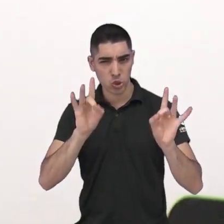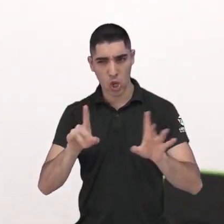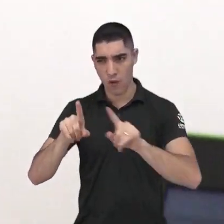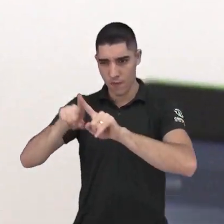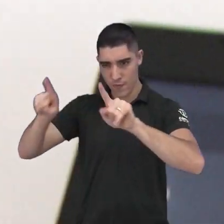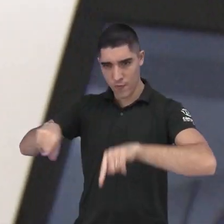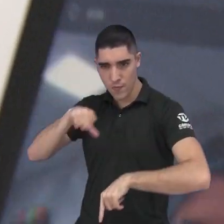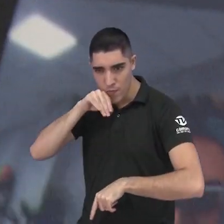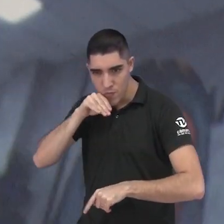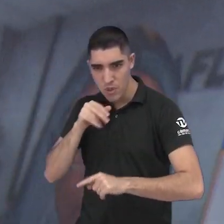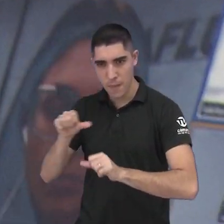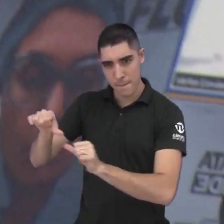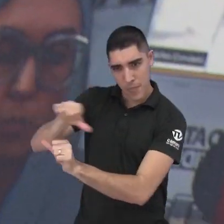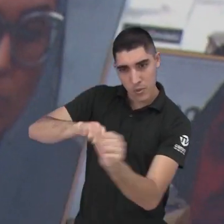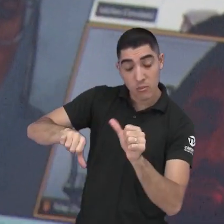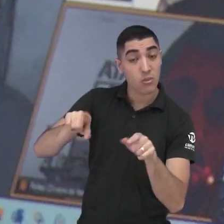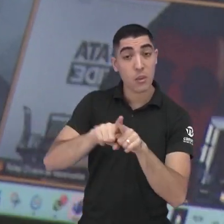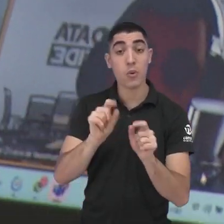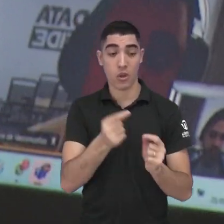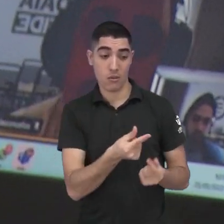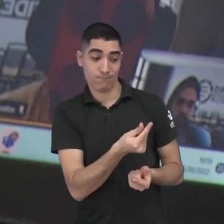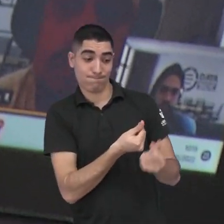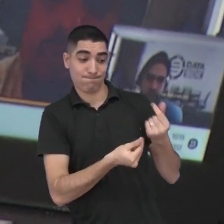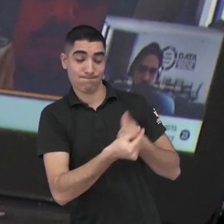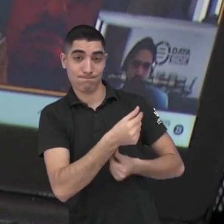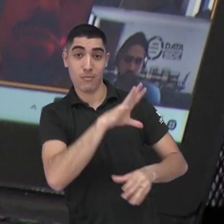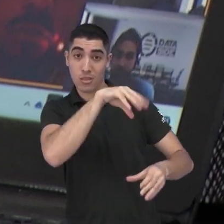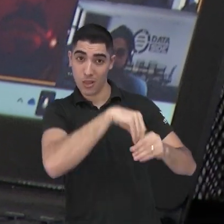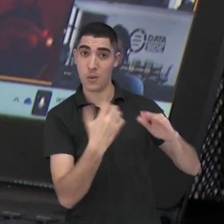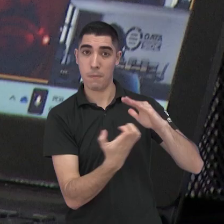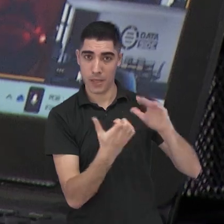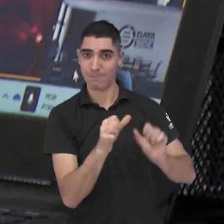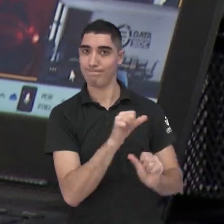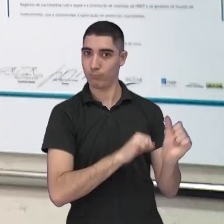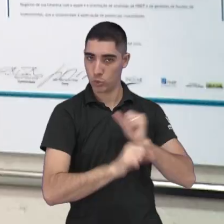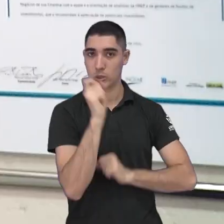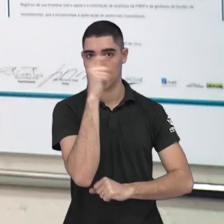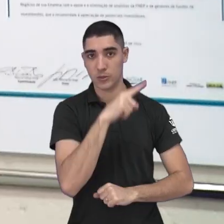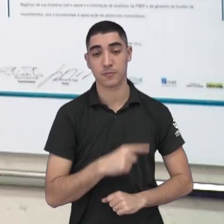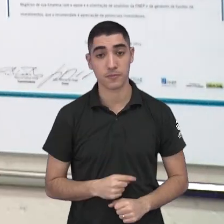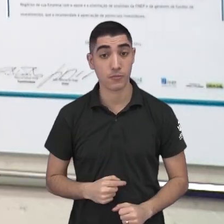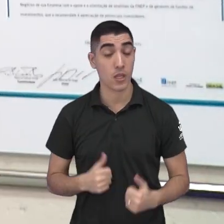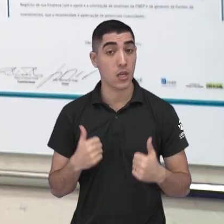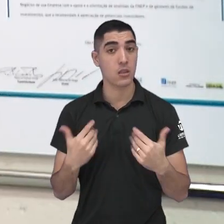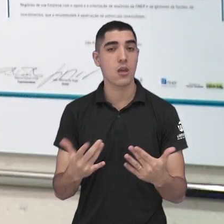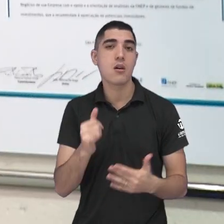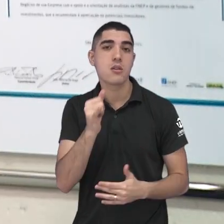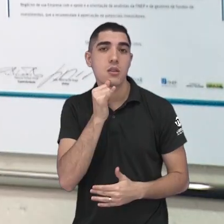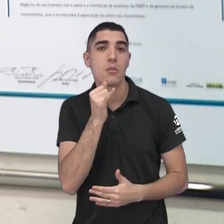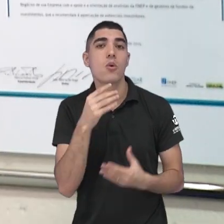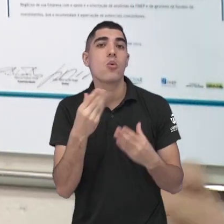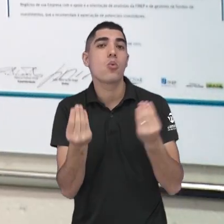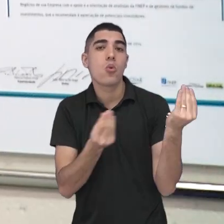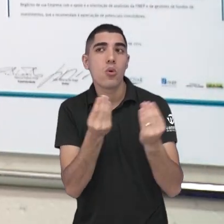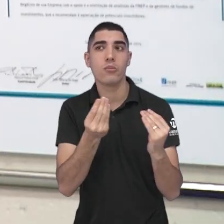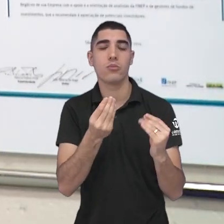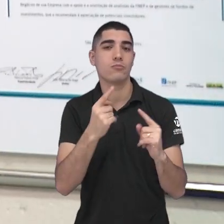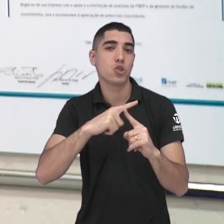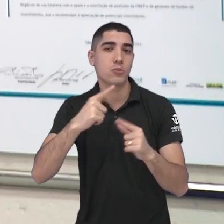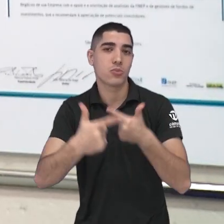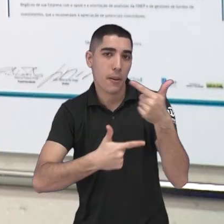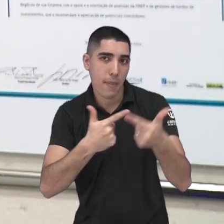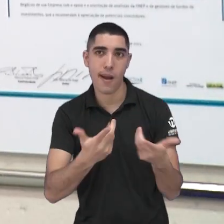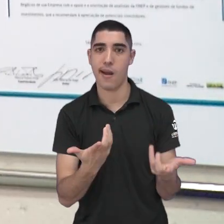não só o quadro de funcionários, mas também as finanças das empresas. Os estímulos eles são diferentes, a forma de trabalho,